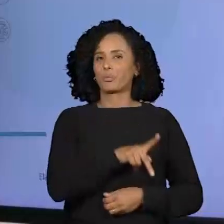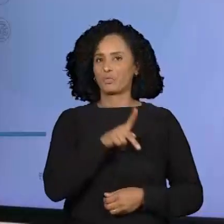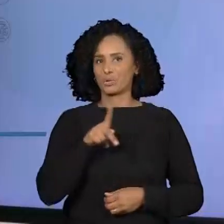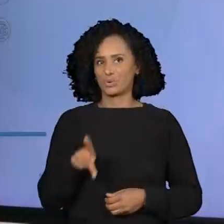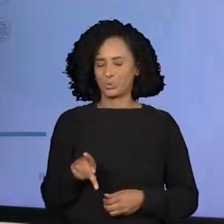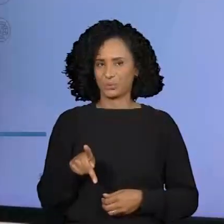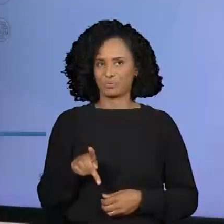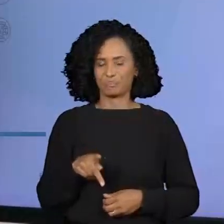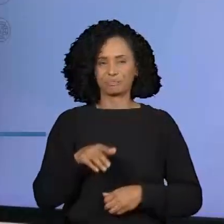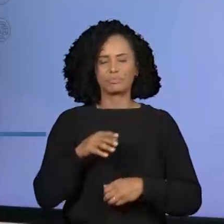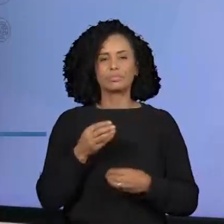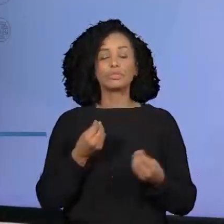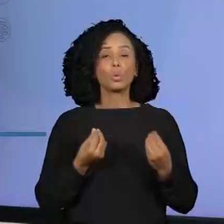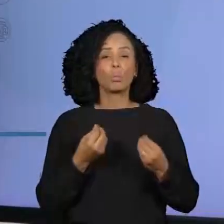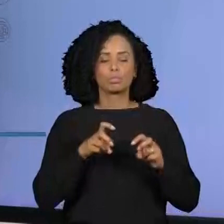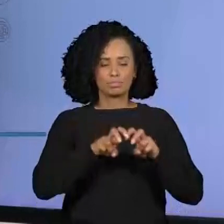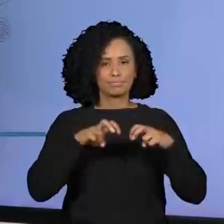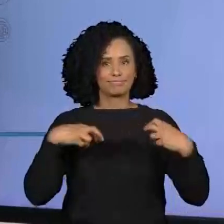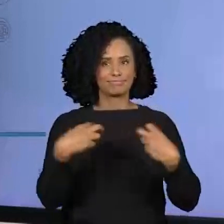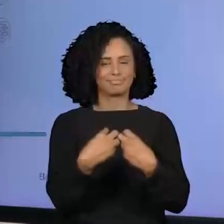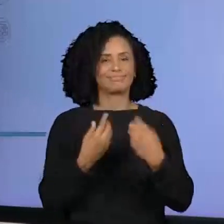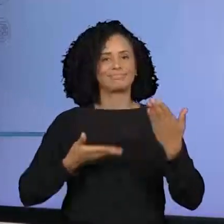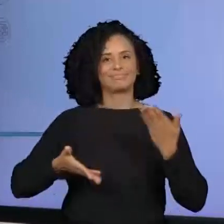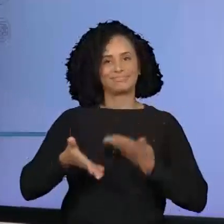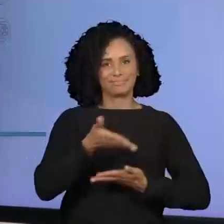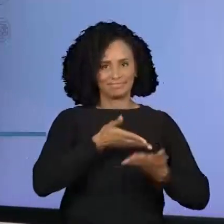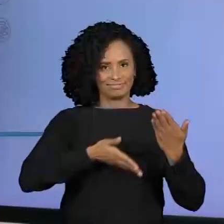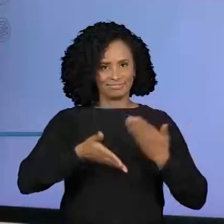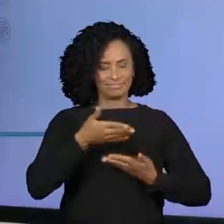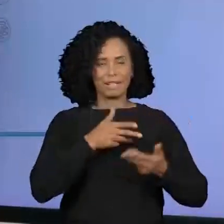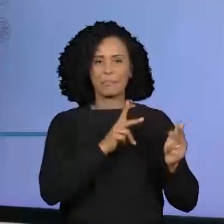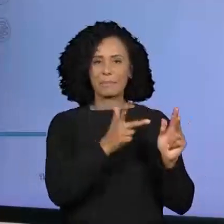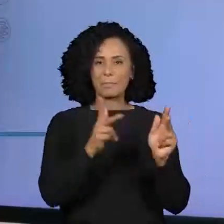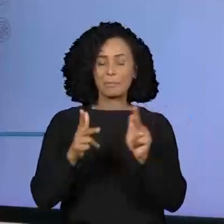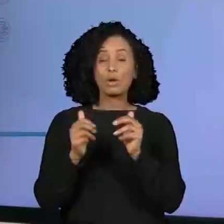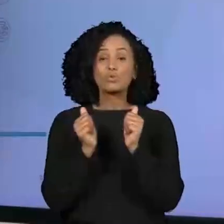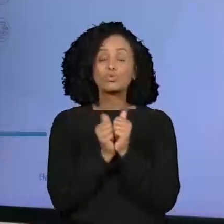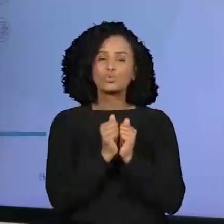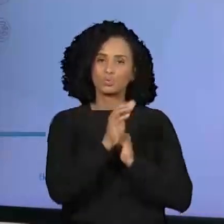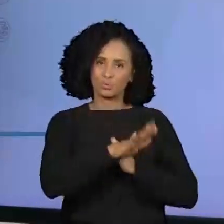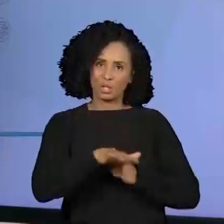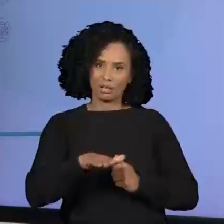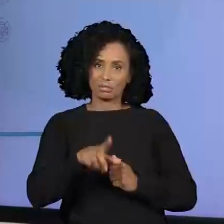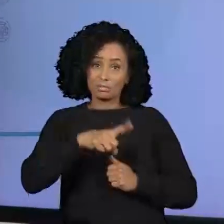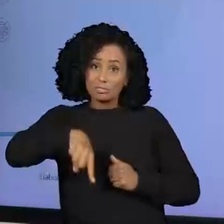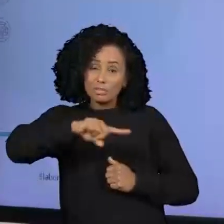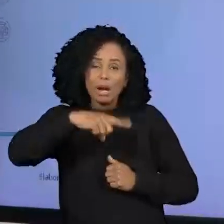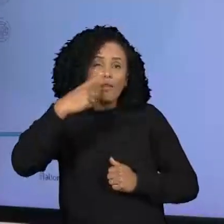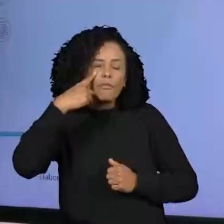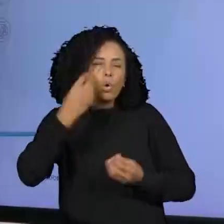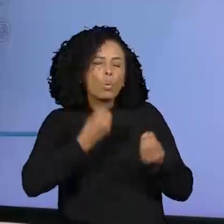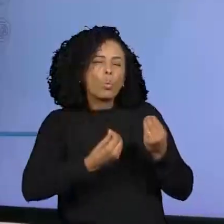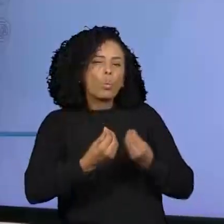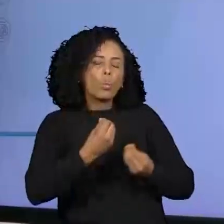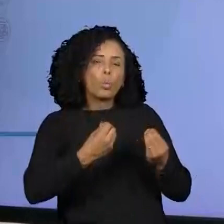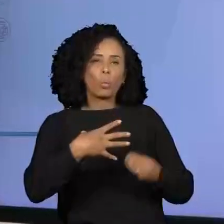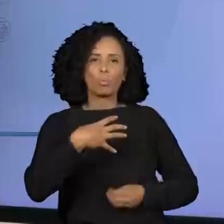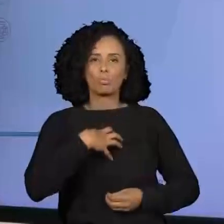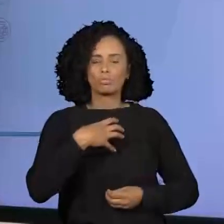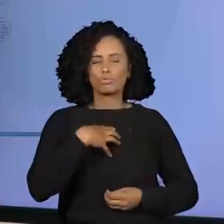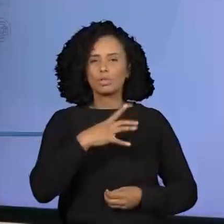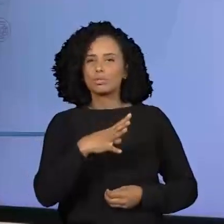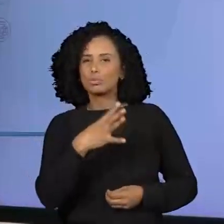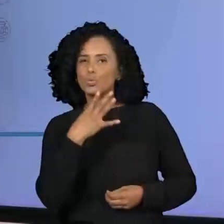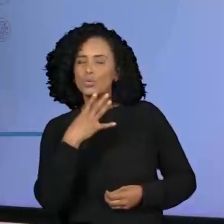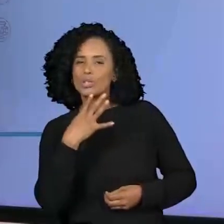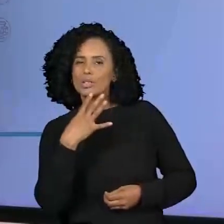de realizar uma roda de conversa aí com os estudantes, tá bom? Para você analisar aí, coletar os